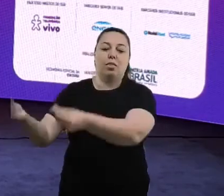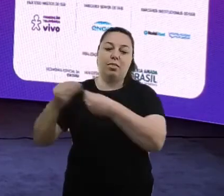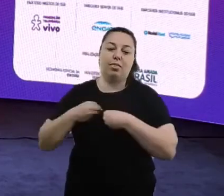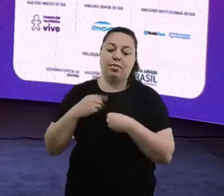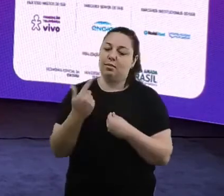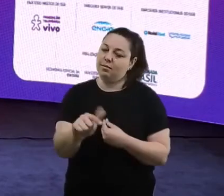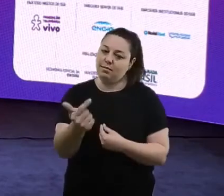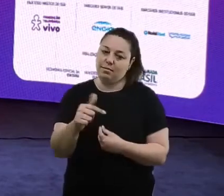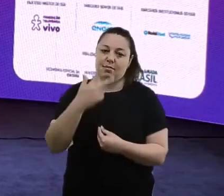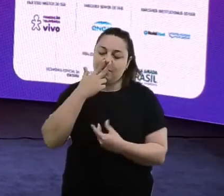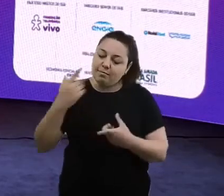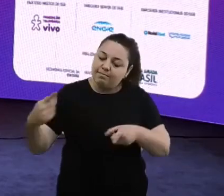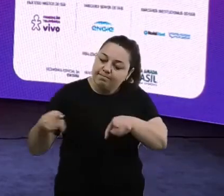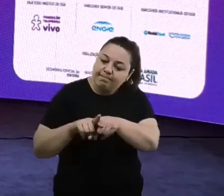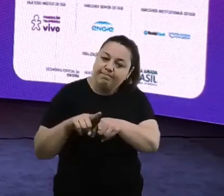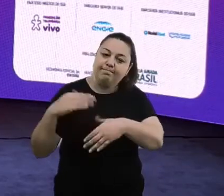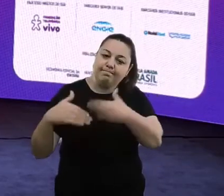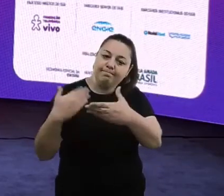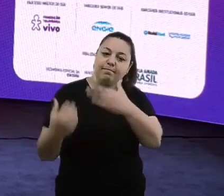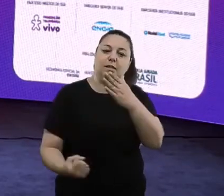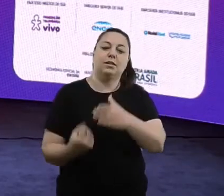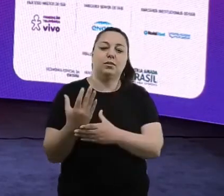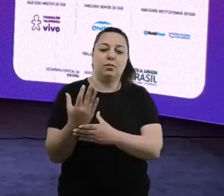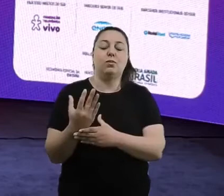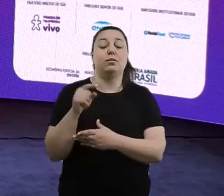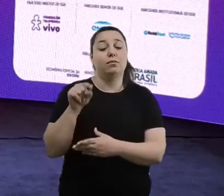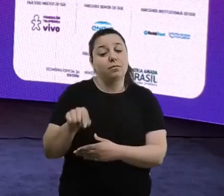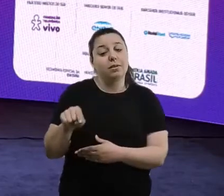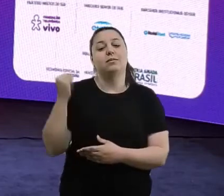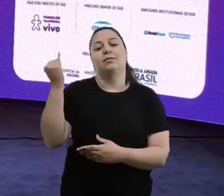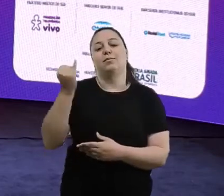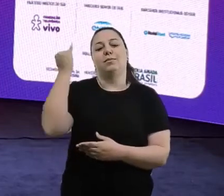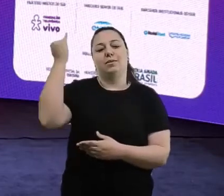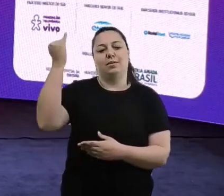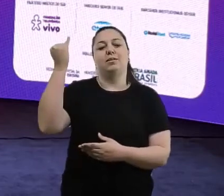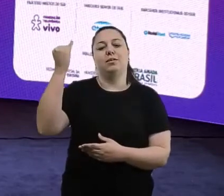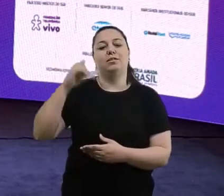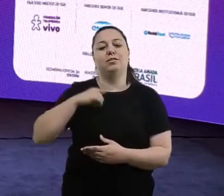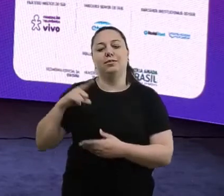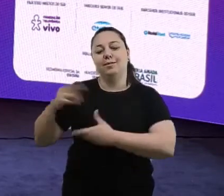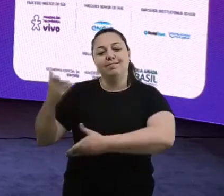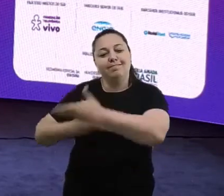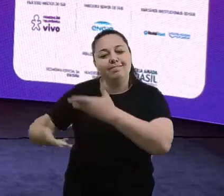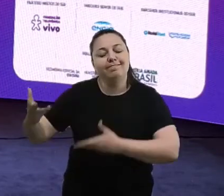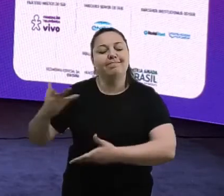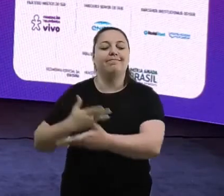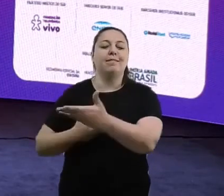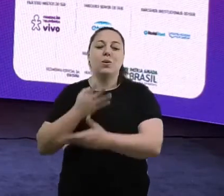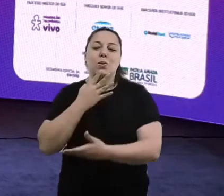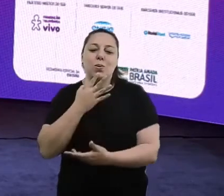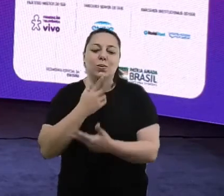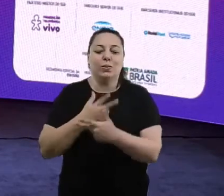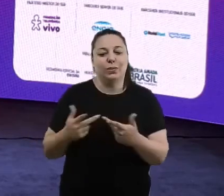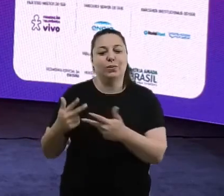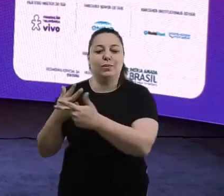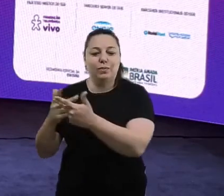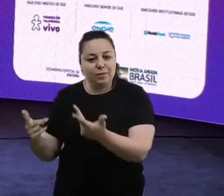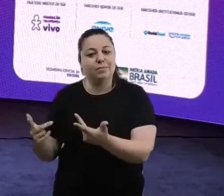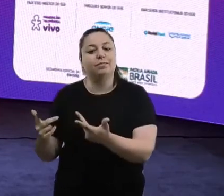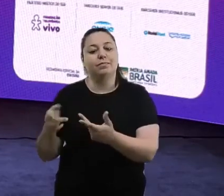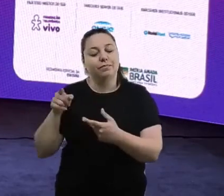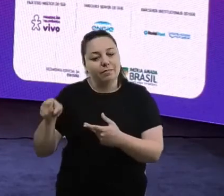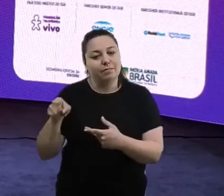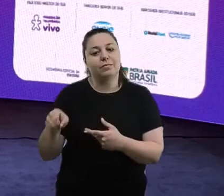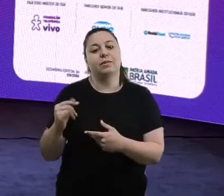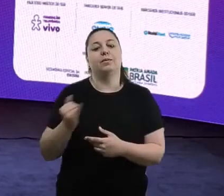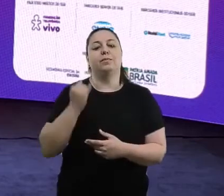ter essa distribuição do conhecimento, né? Esse empoderamento de quem vai utilizar depois, quem vai consumir essa informação